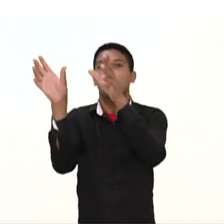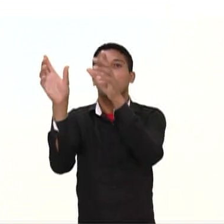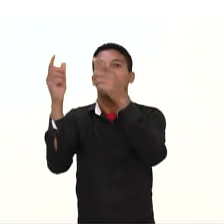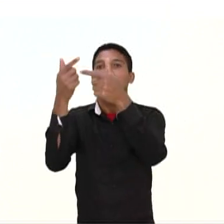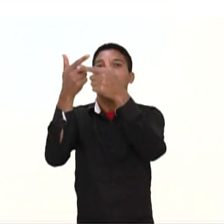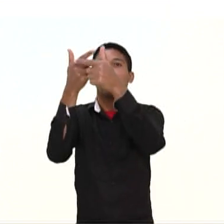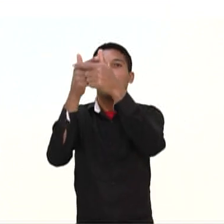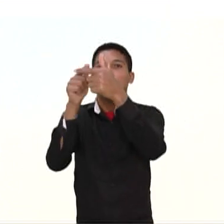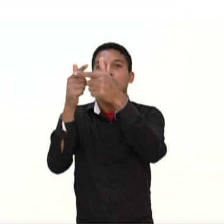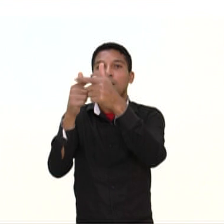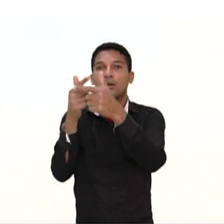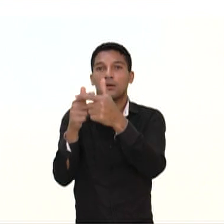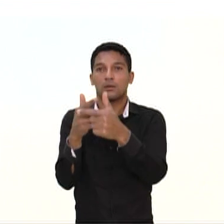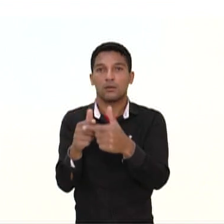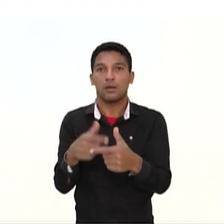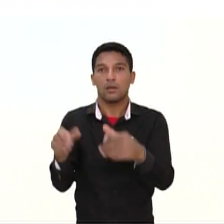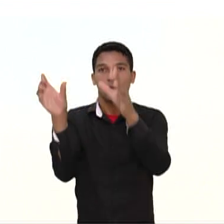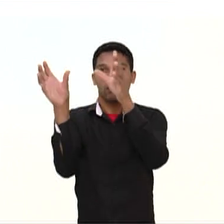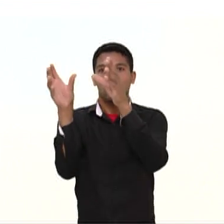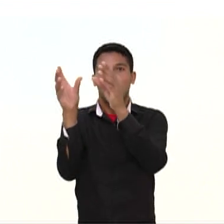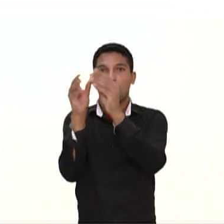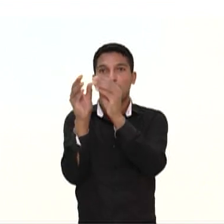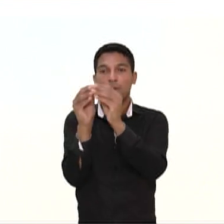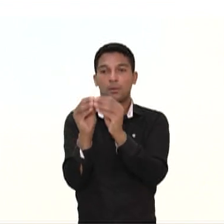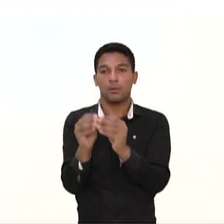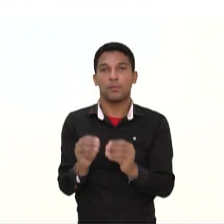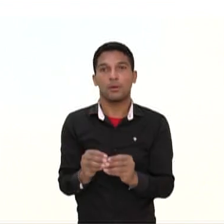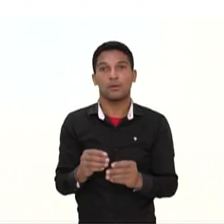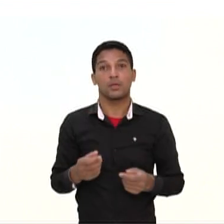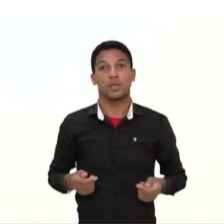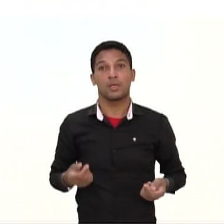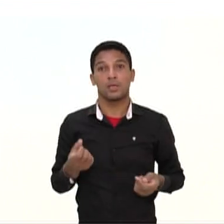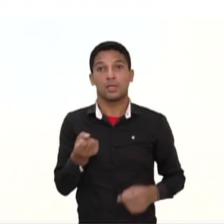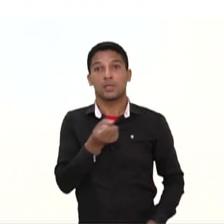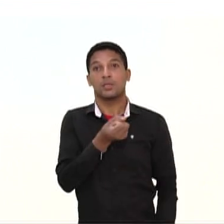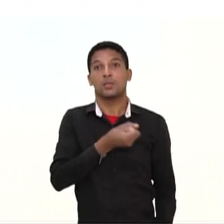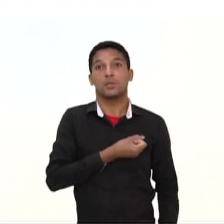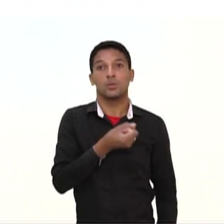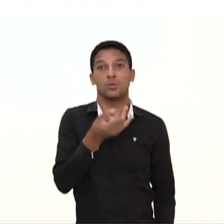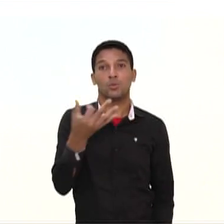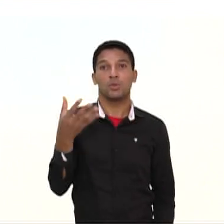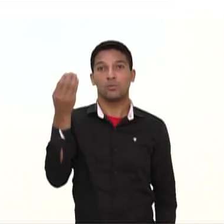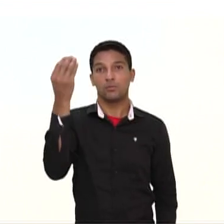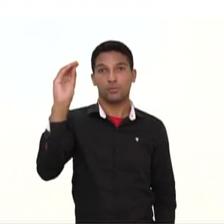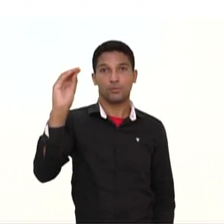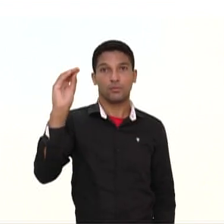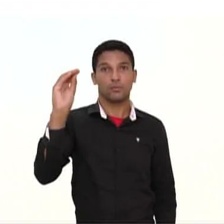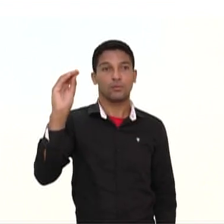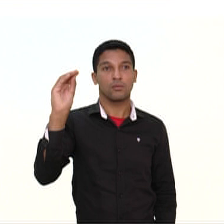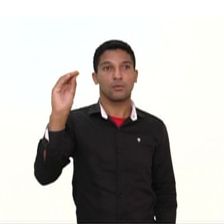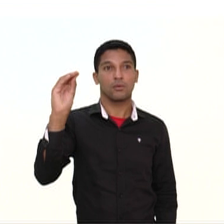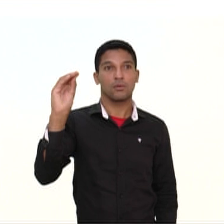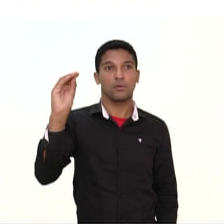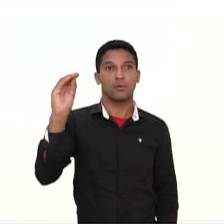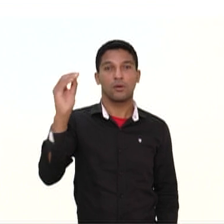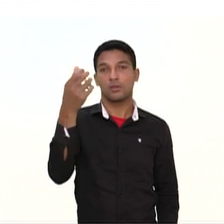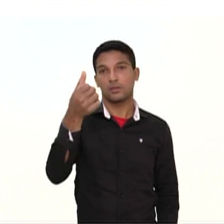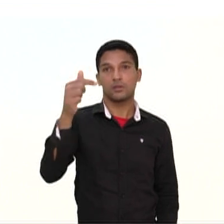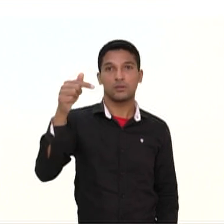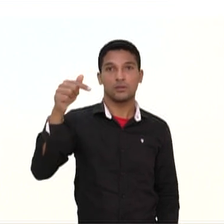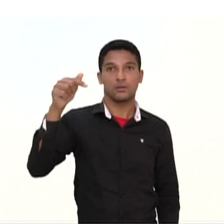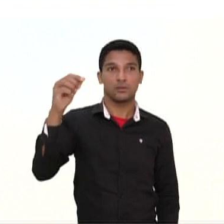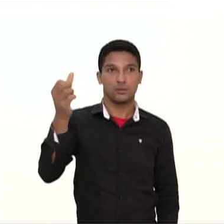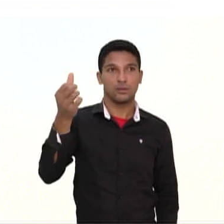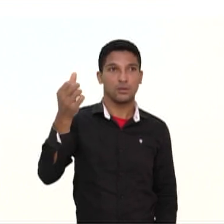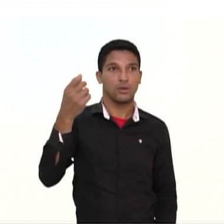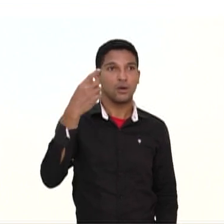número, né, colocando aqui normalmente os números primos para ficar mais fácil, né? E você fatora lá, ó. Por exemplo, coloquei o